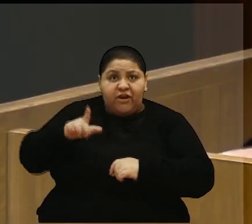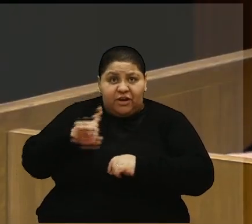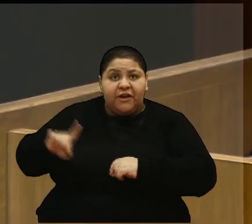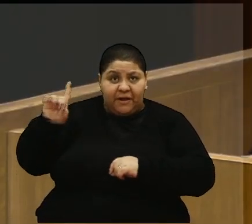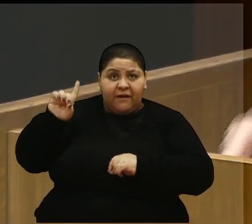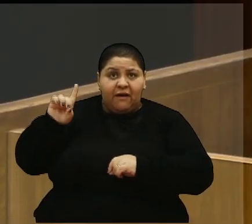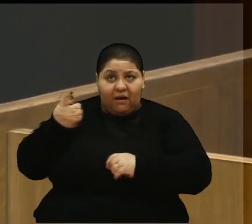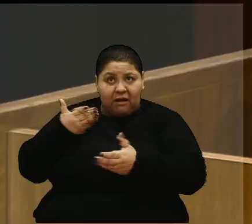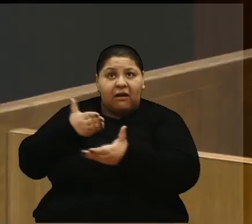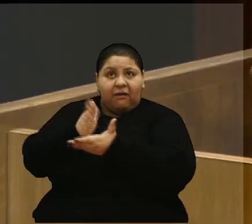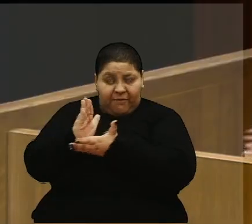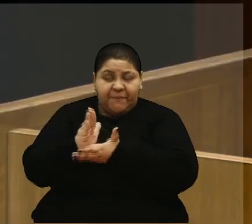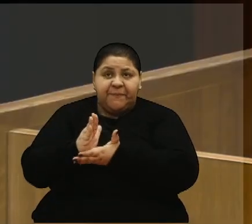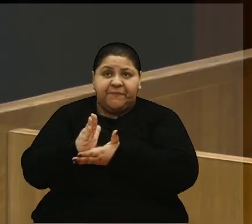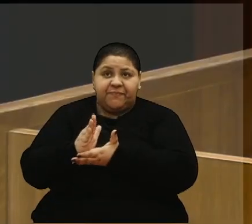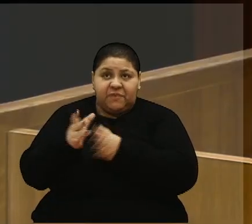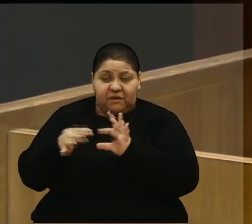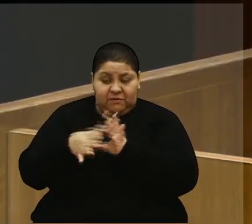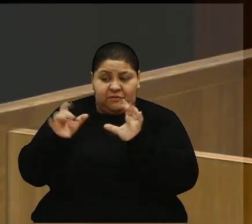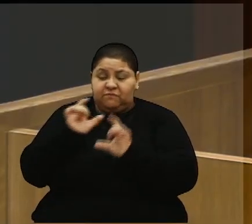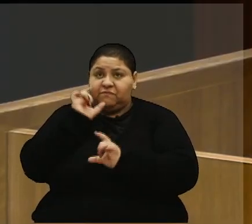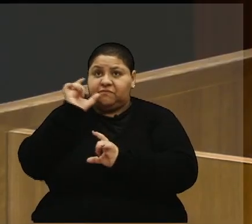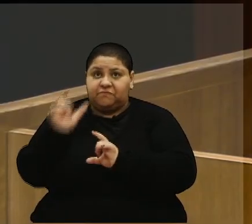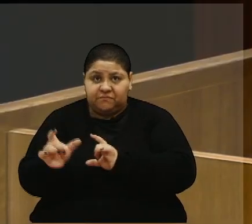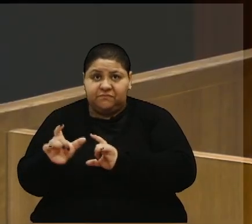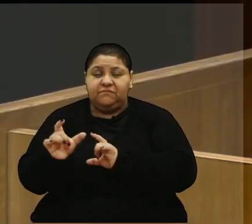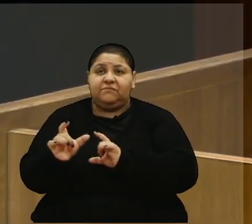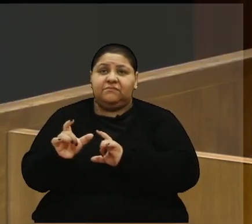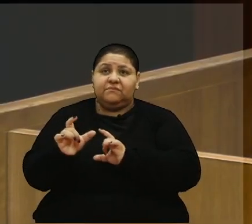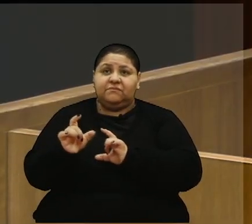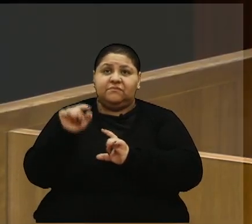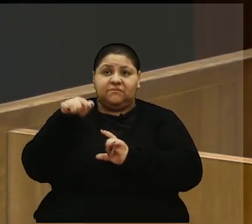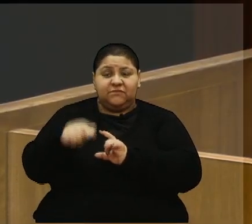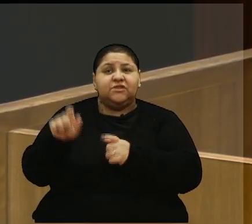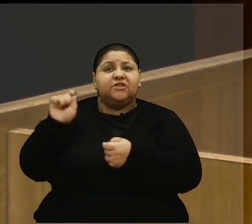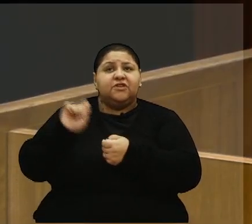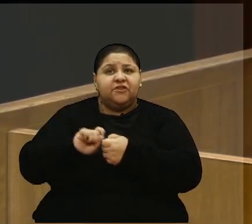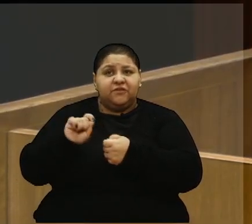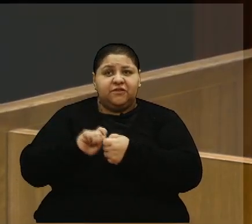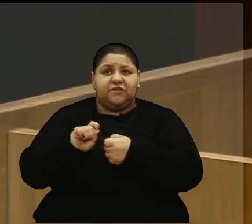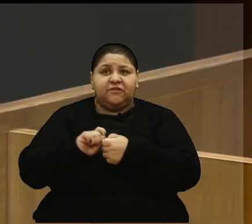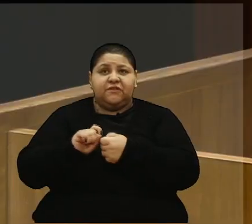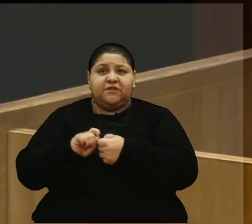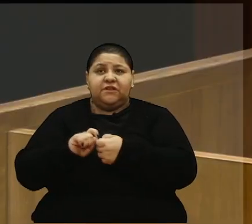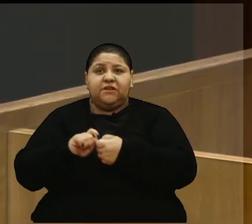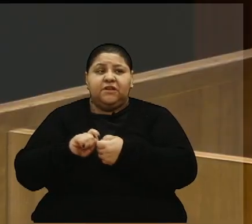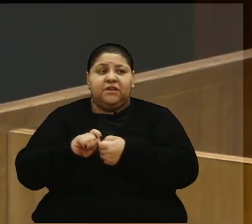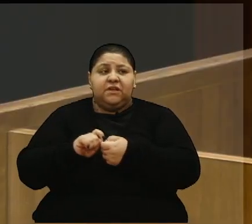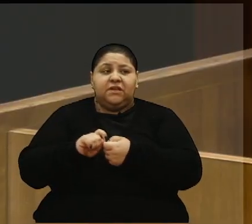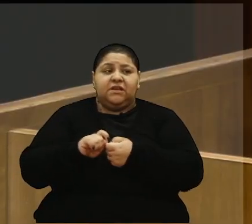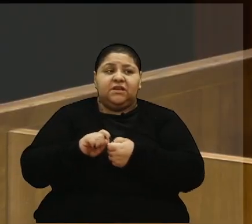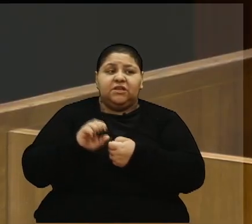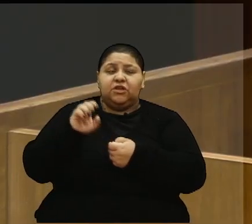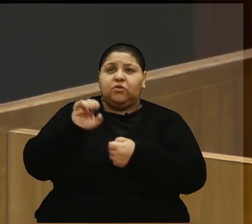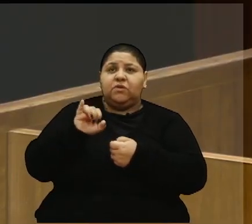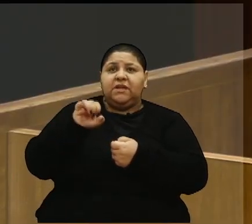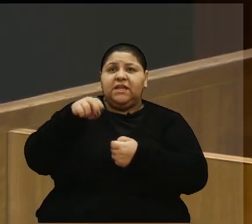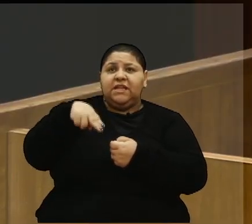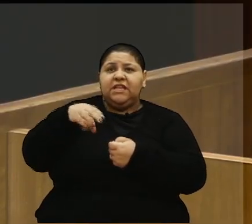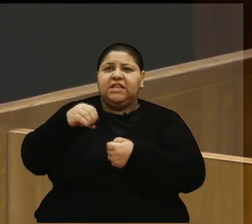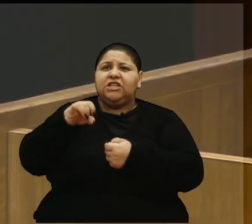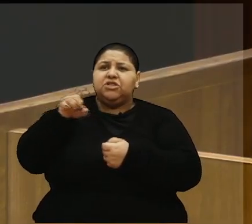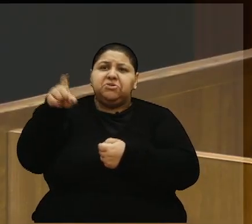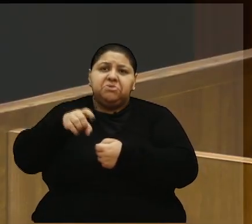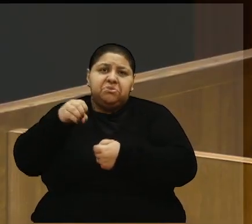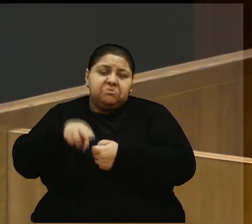foram favoráveis que a liberdade de expressão reinava e fizeram o Nixon, né, renunciar, porque ali eles entenderam que era